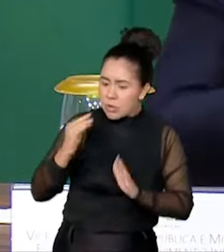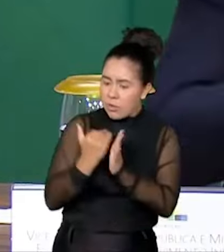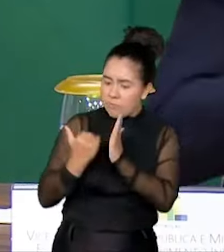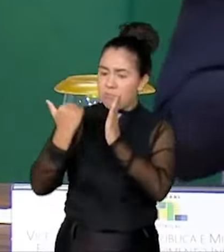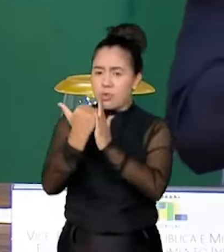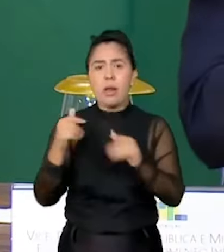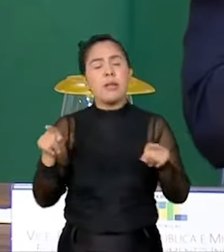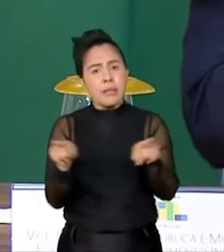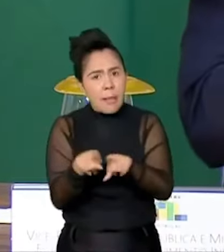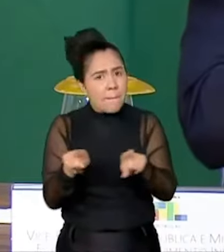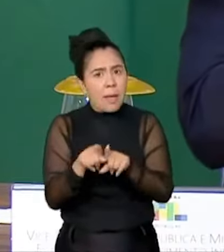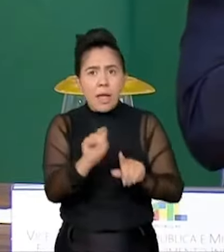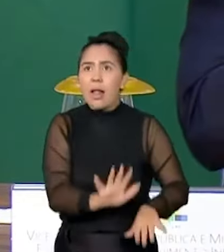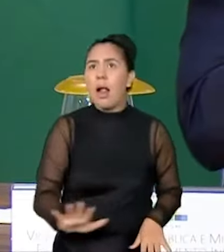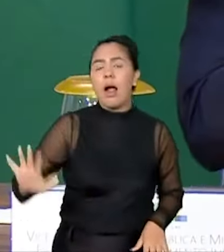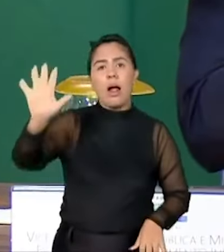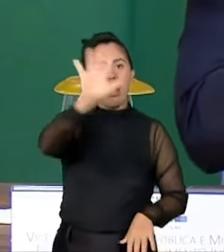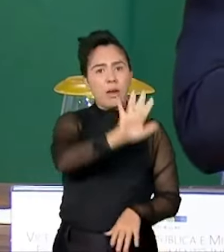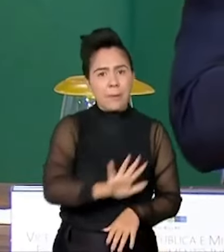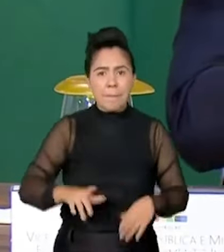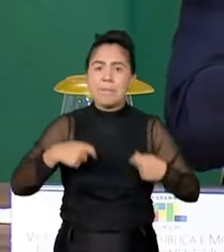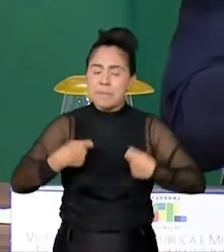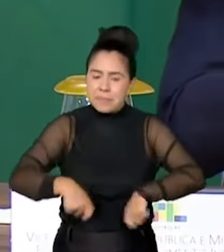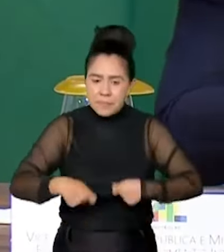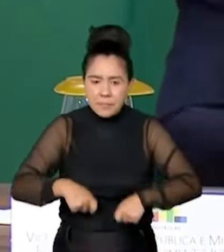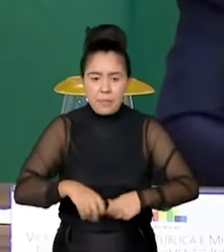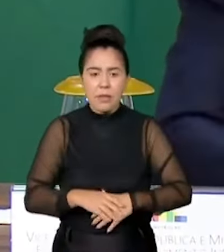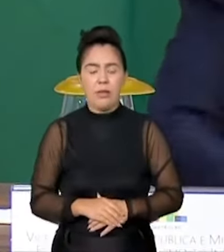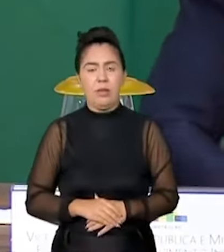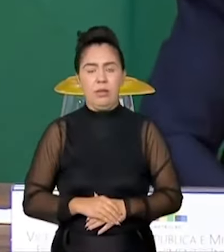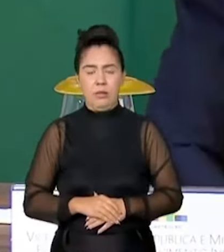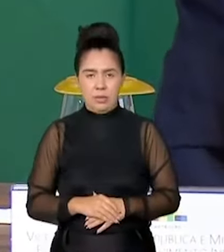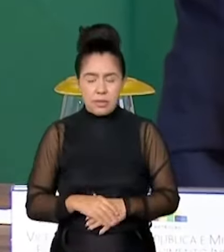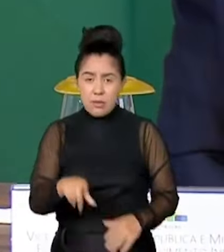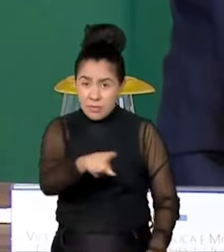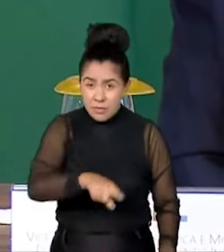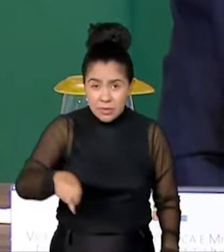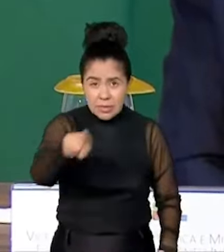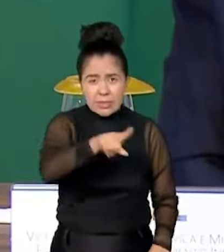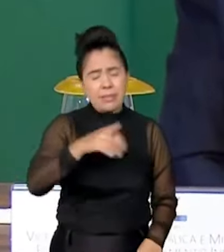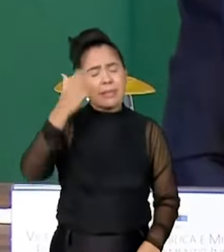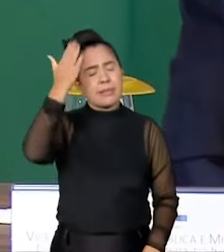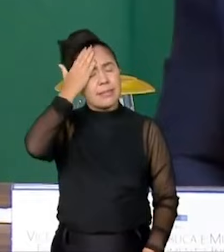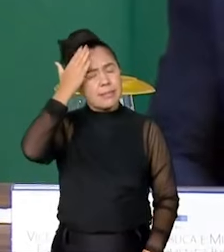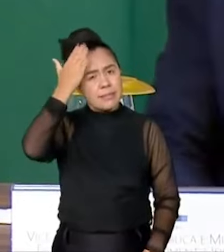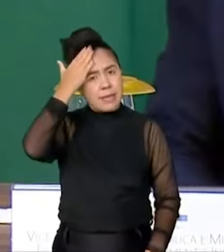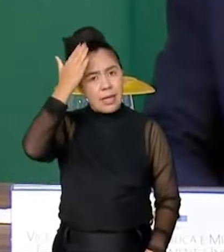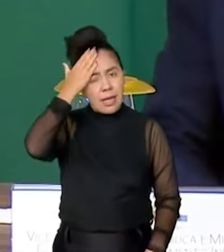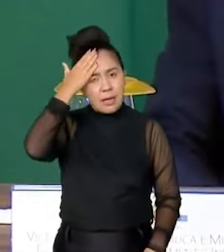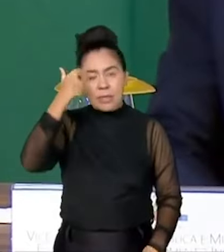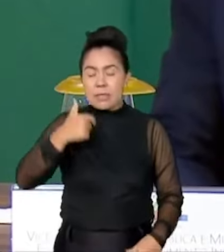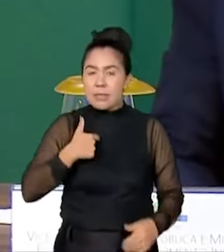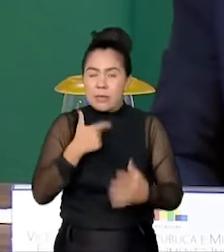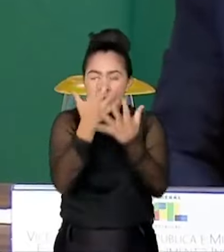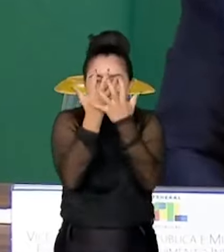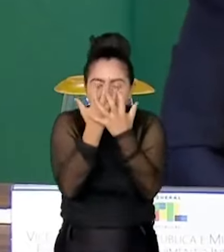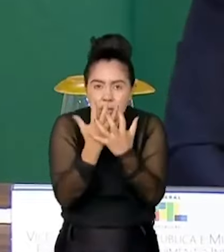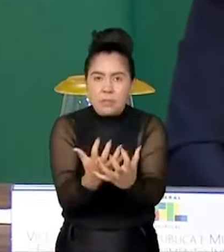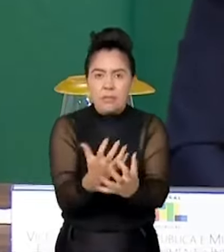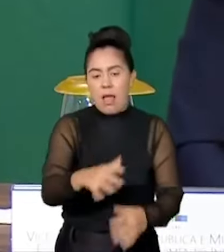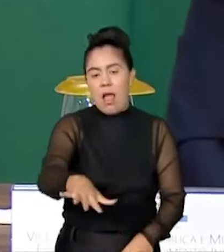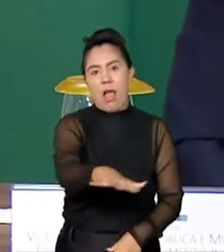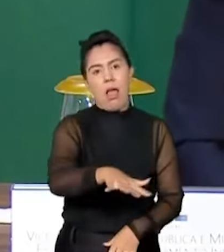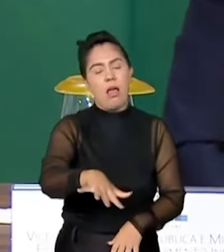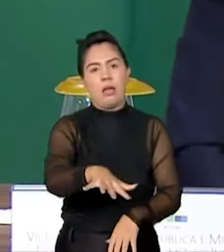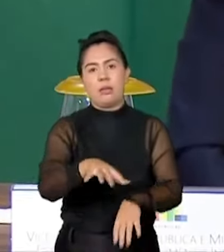da riqueza nacional. Vocês sabem da minha obsessão pela educação. E